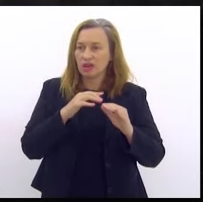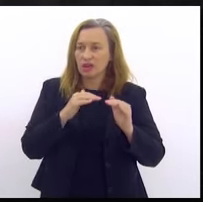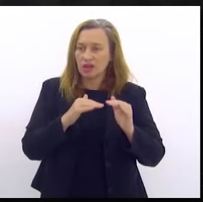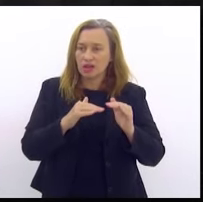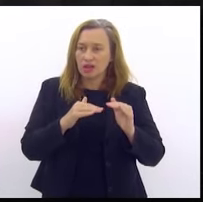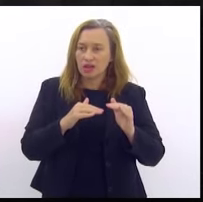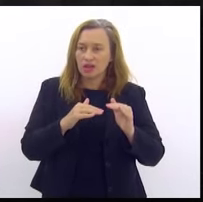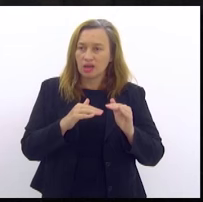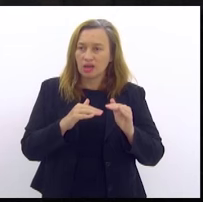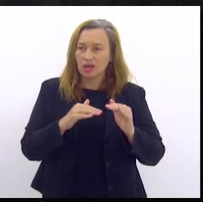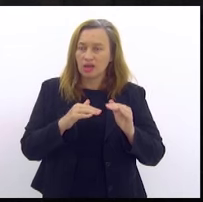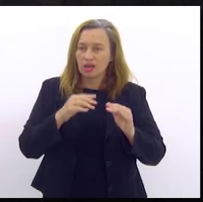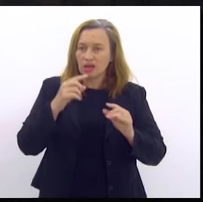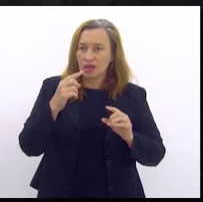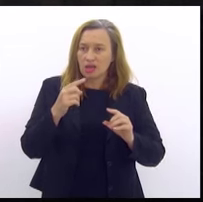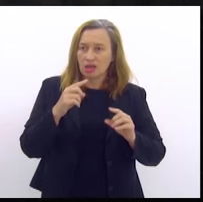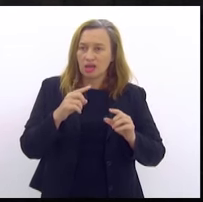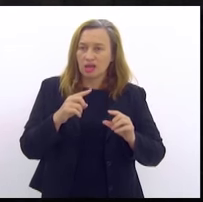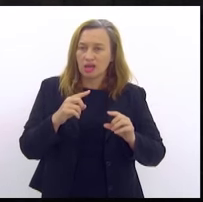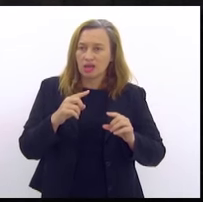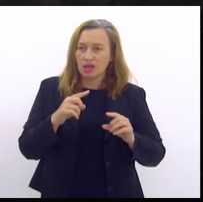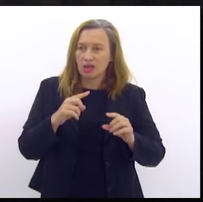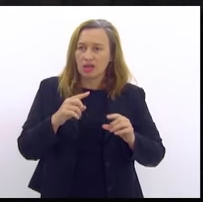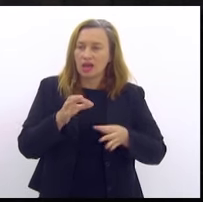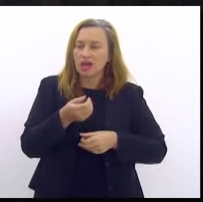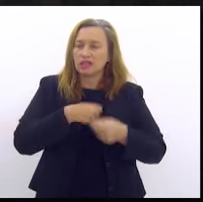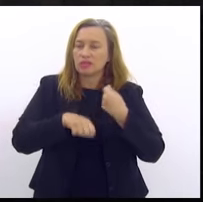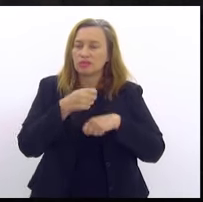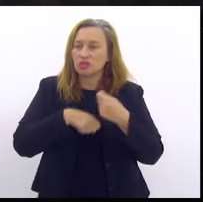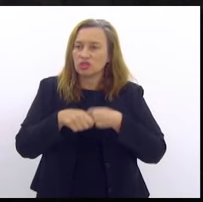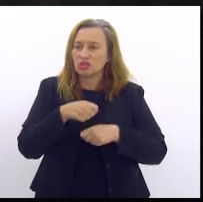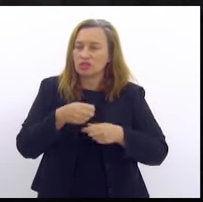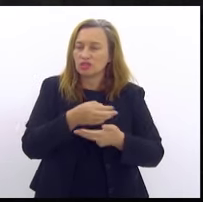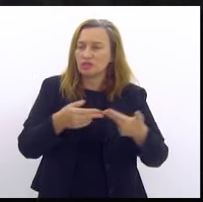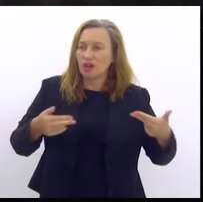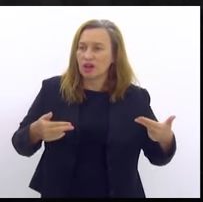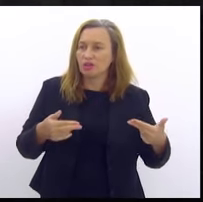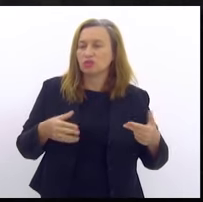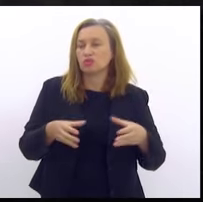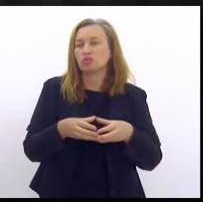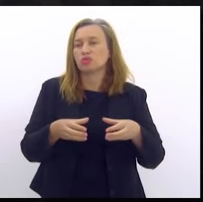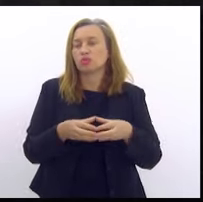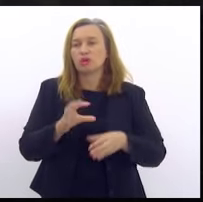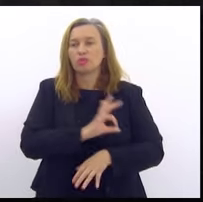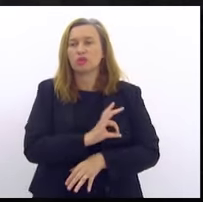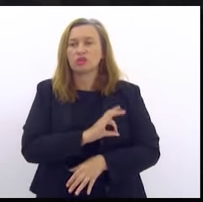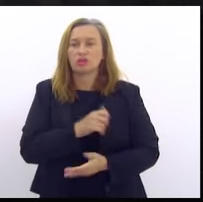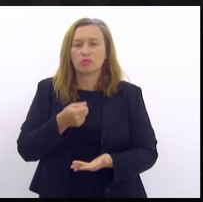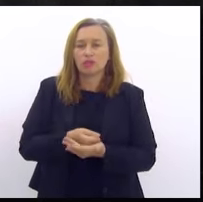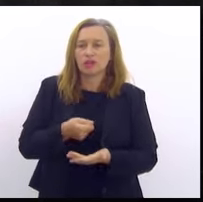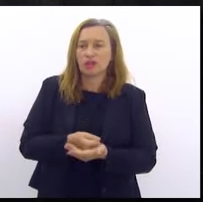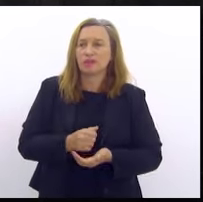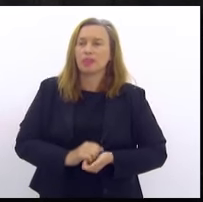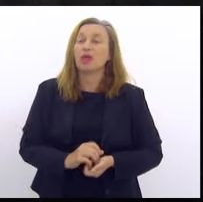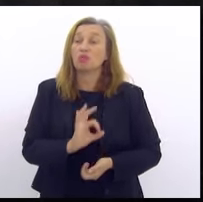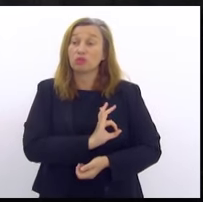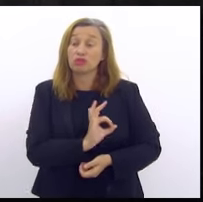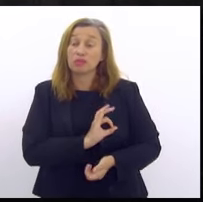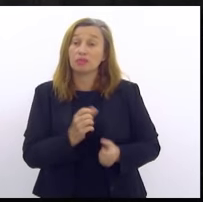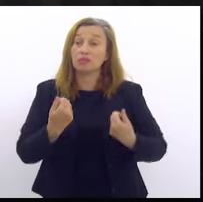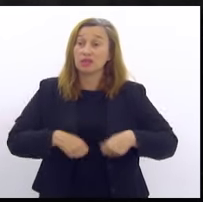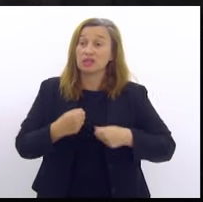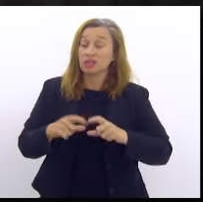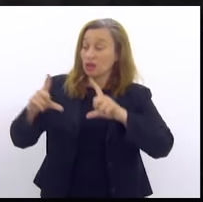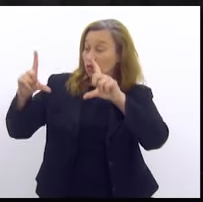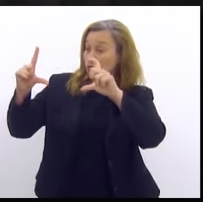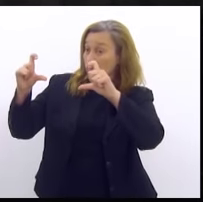aos diversos grupos que a polícia é obrigada, senhor presidente. O policial precisa fotografar